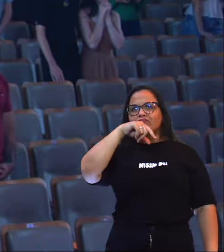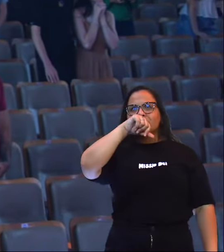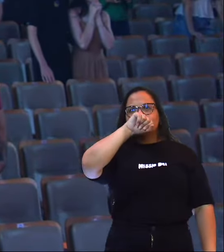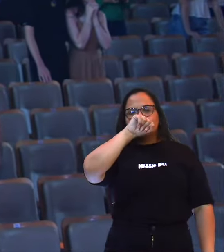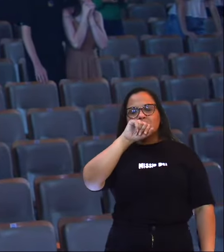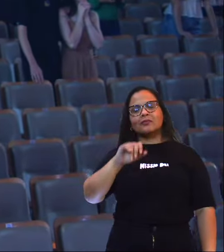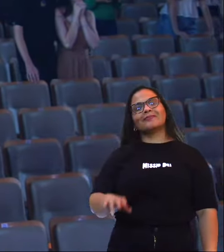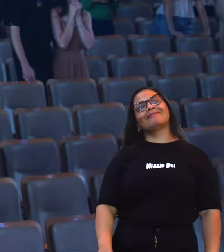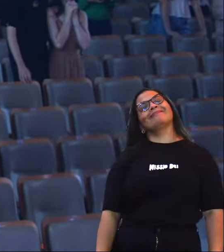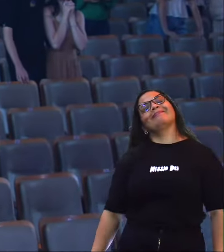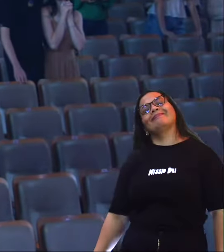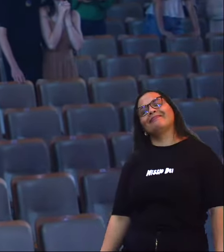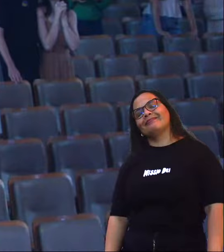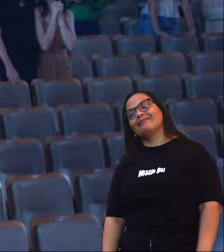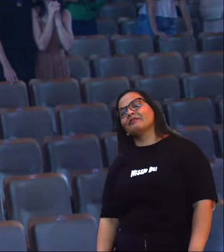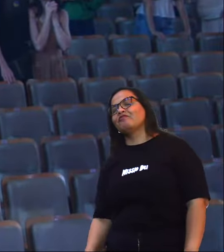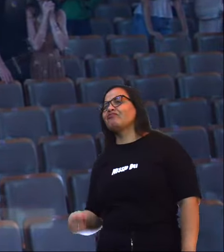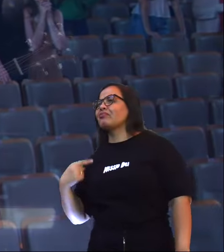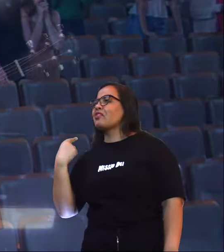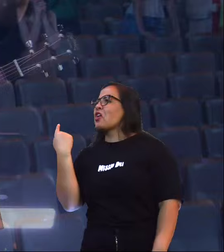Nós contemplamos